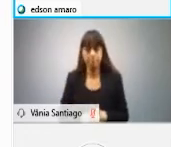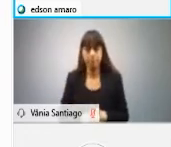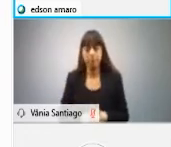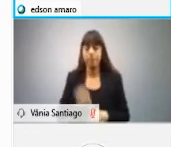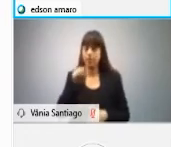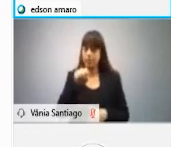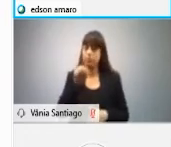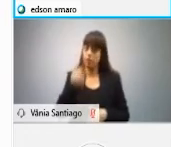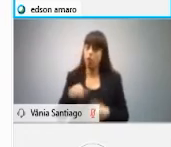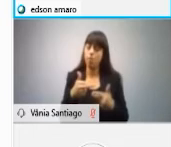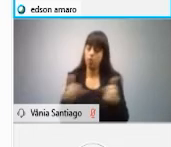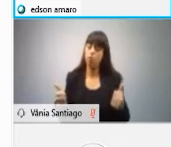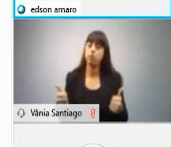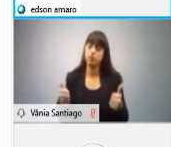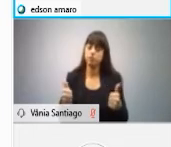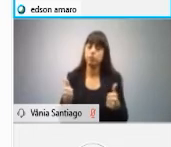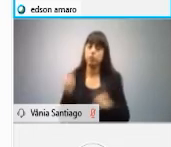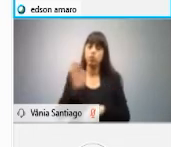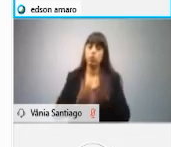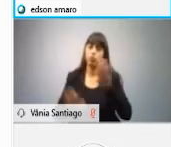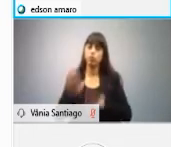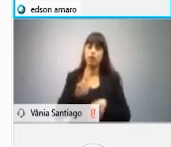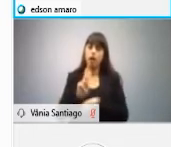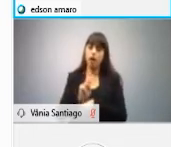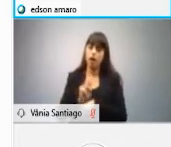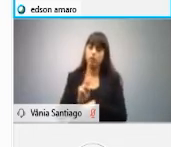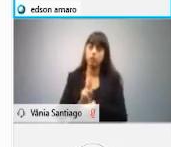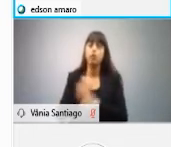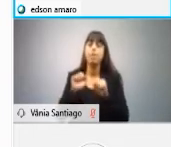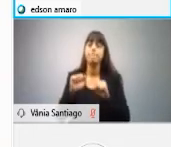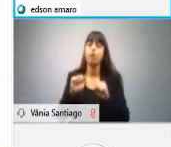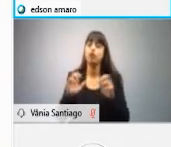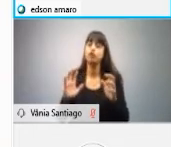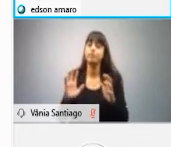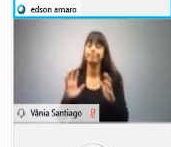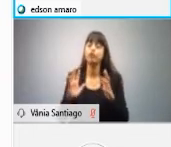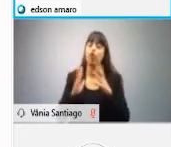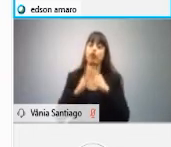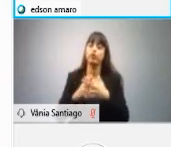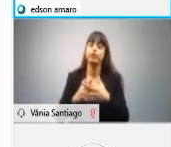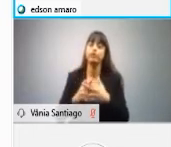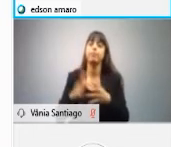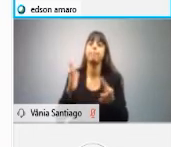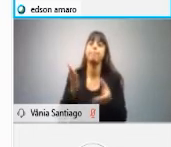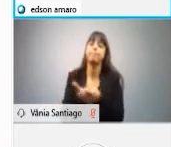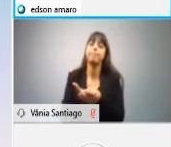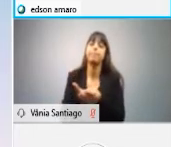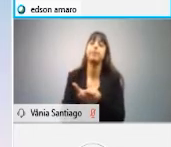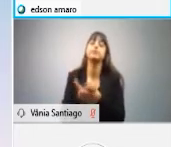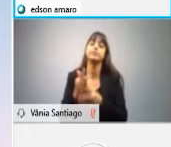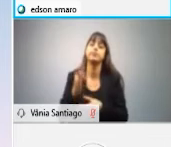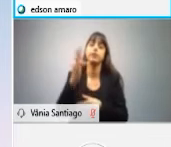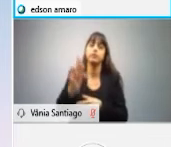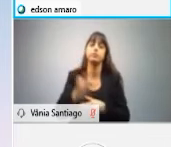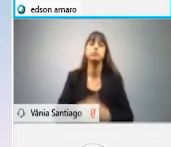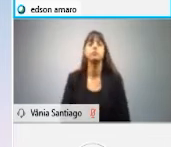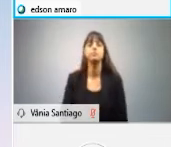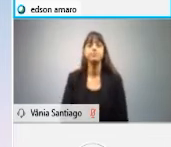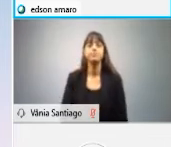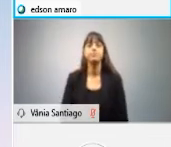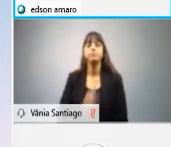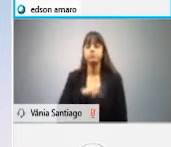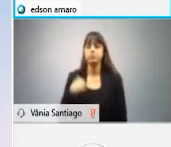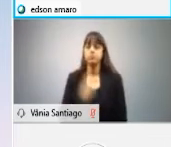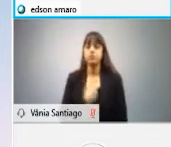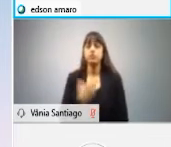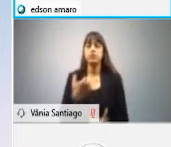de cuidado, porque pode gerar muitos conflitos, aí, inclusive judicialização, né? Mas o que a gente espera fazer, então,